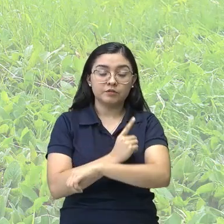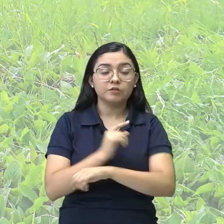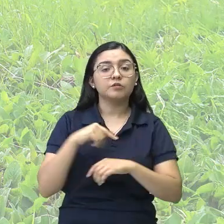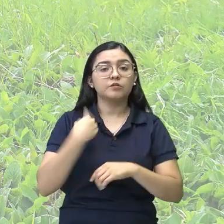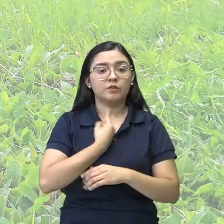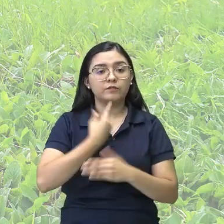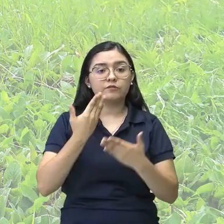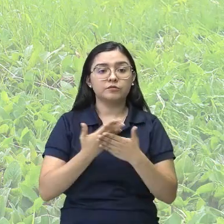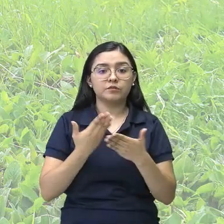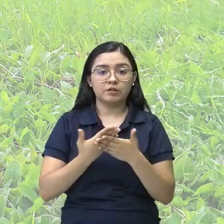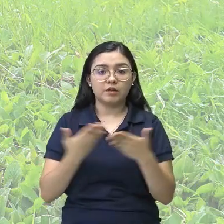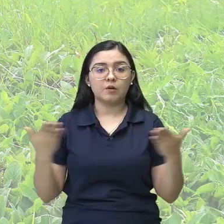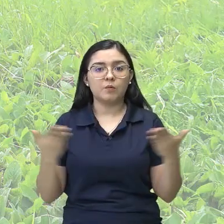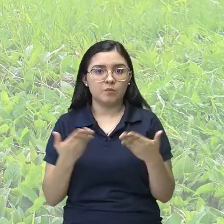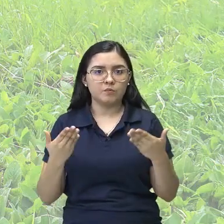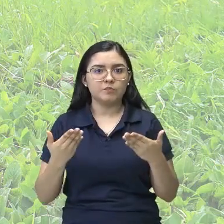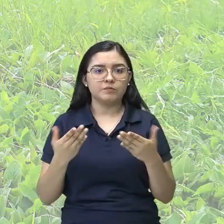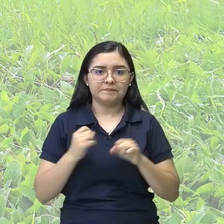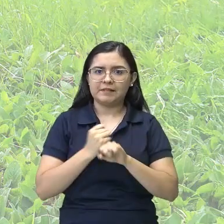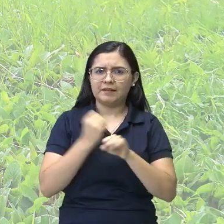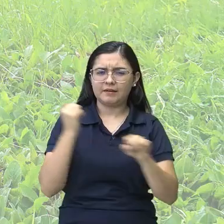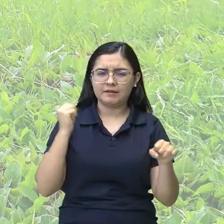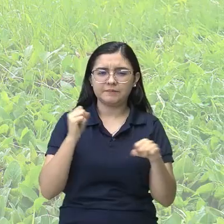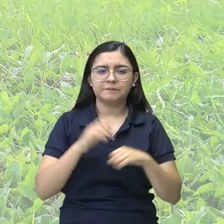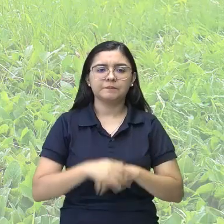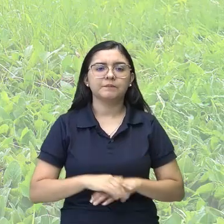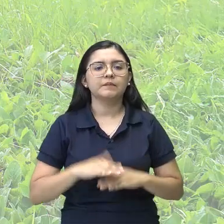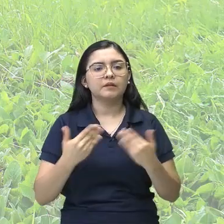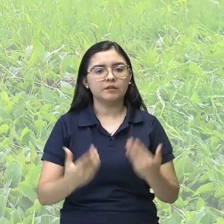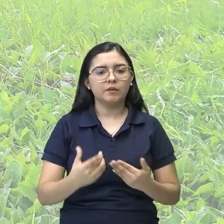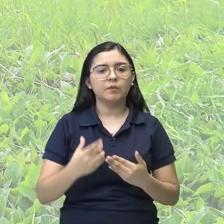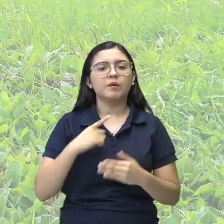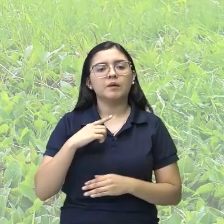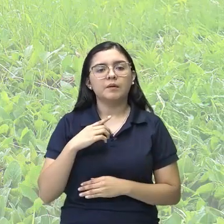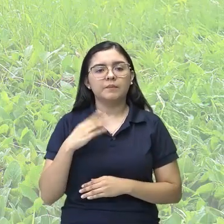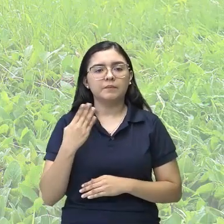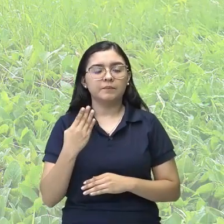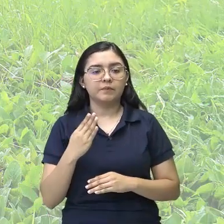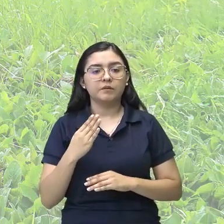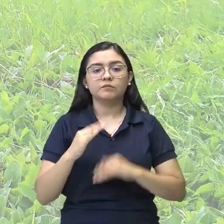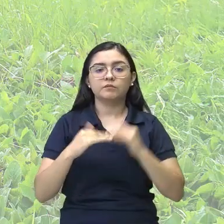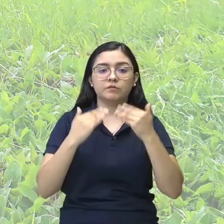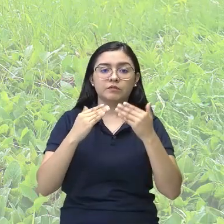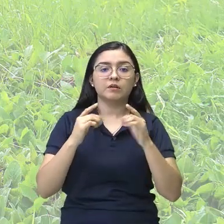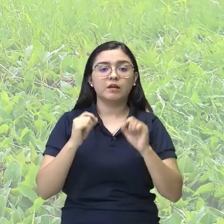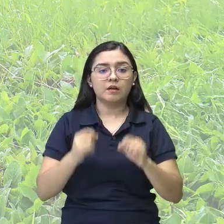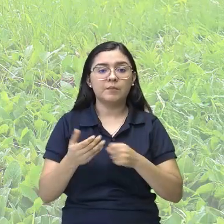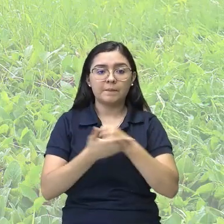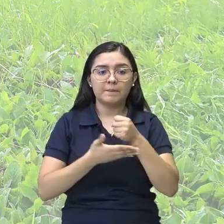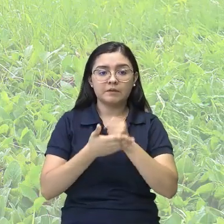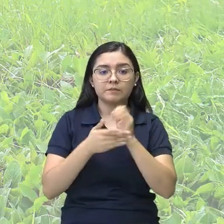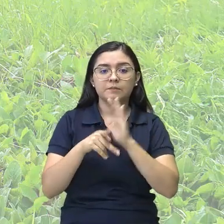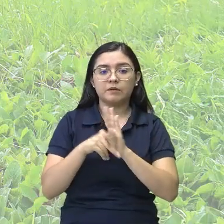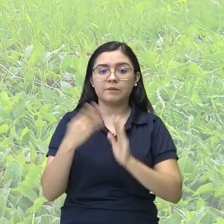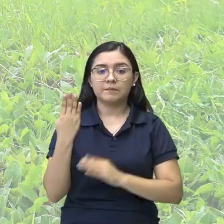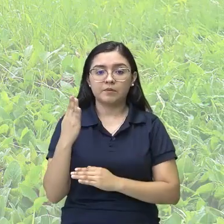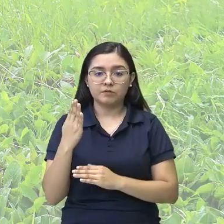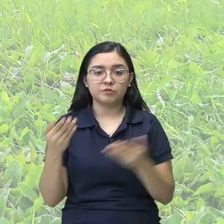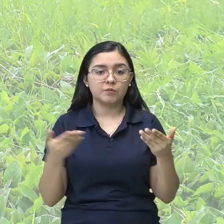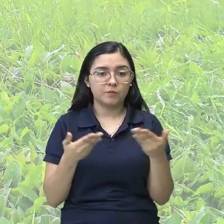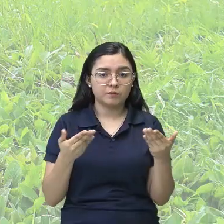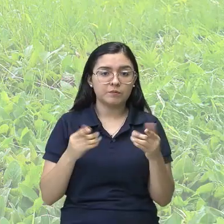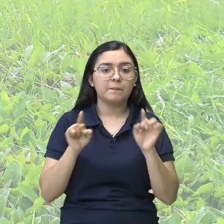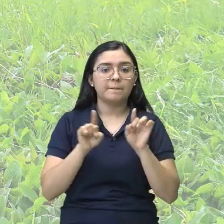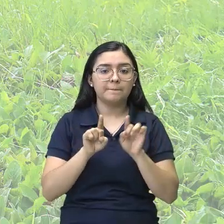veremos hoje. Ela é bem grande, né? A evolução biológica, ela é um dos pilares da biologia moderna